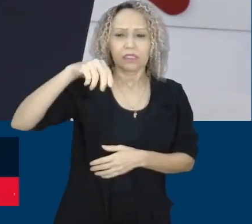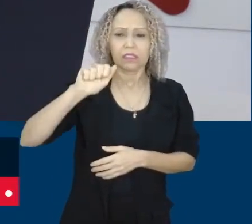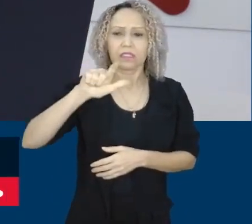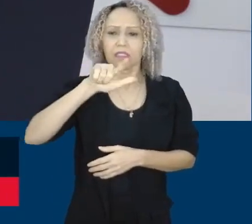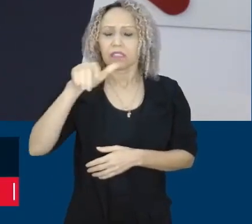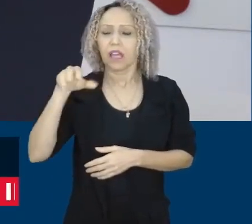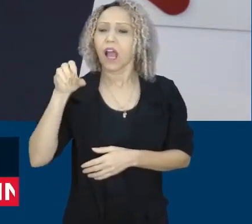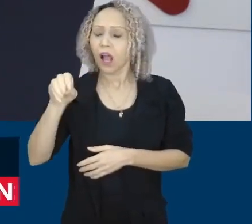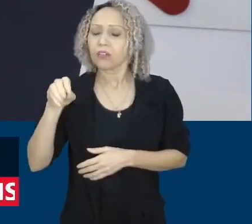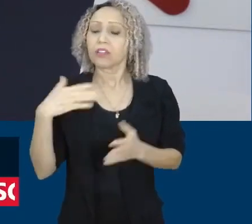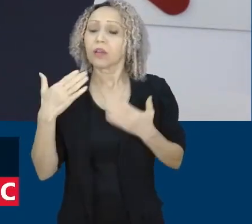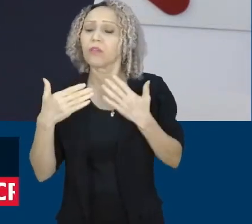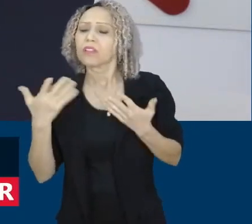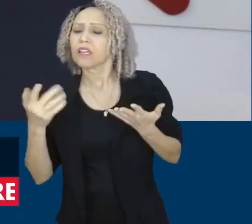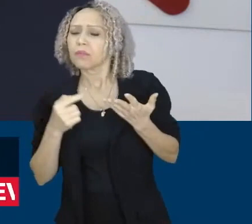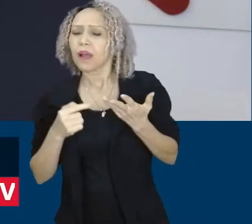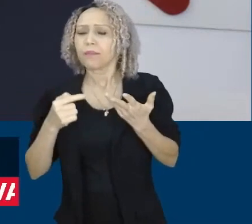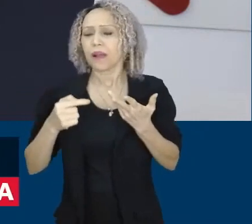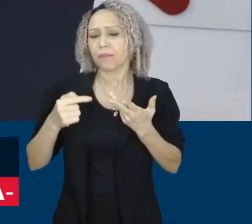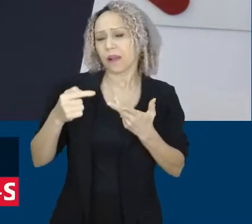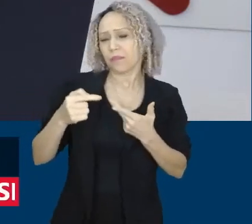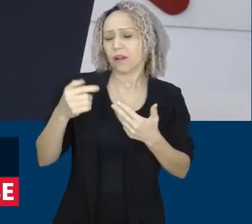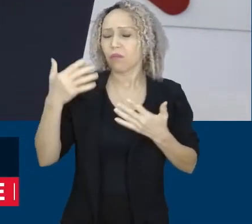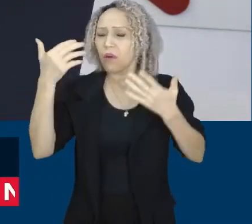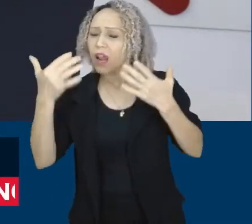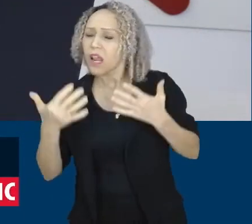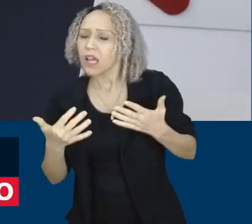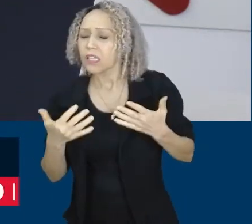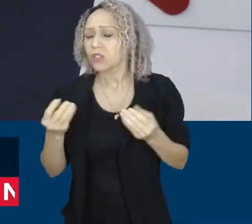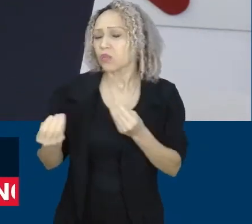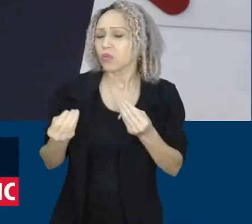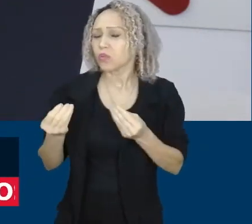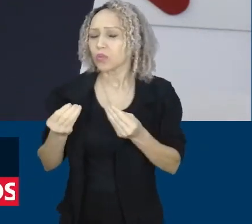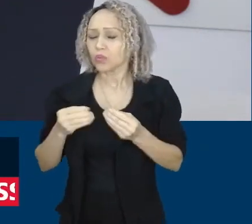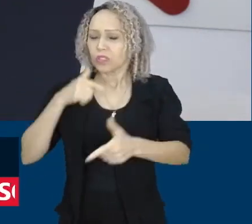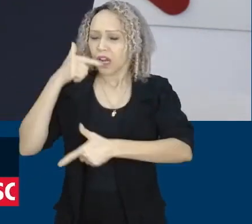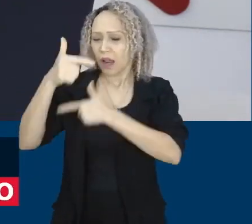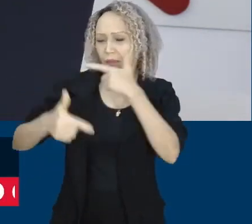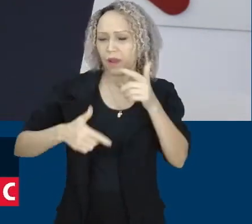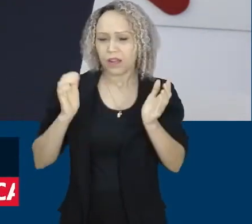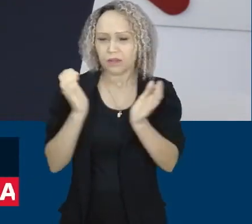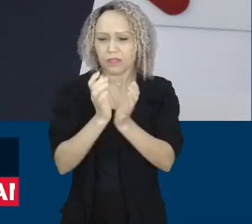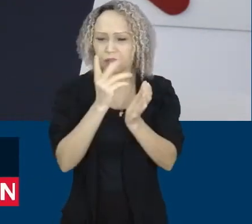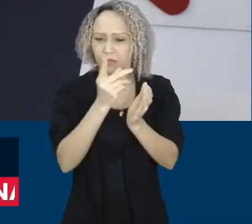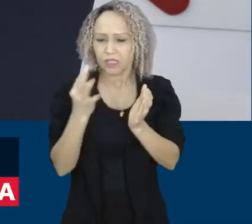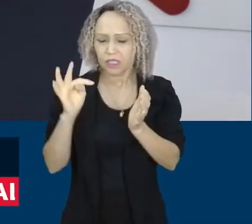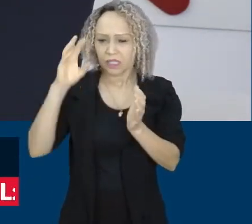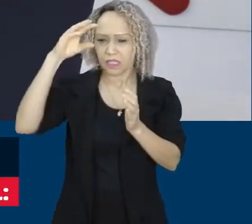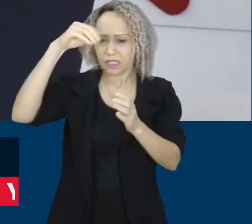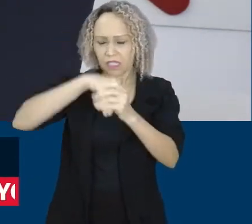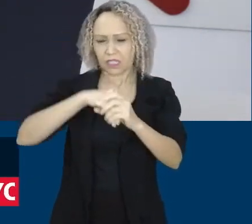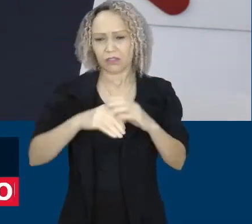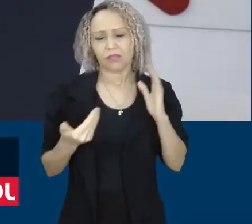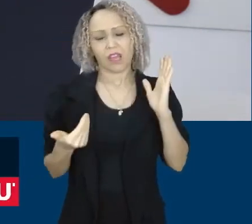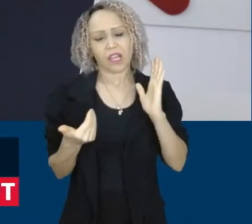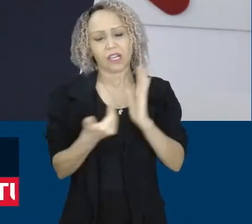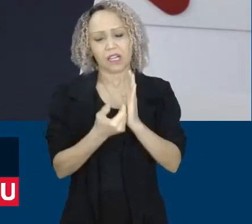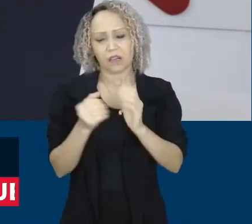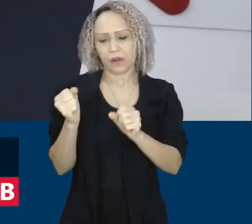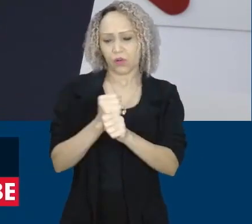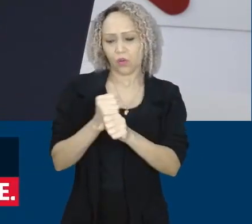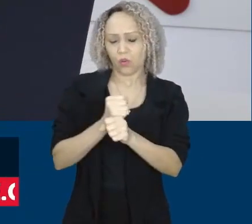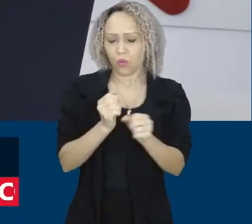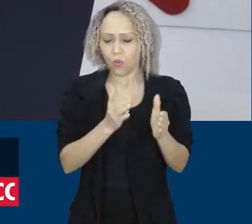em 2022. A Vera diz aqui, deputado Reginaldo Lopes, incrível sua luta, atuante há anos em favor do